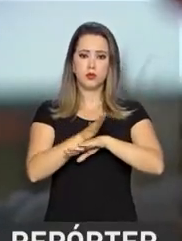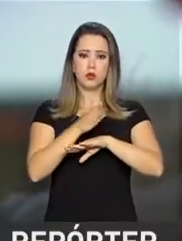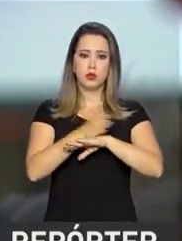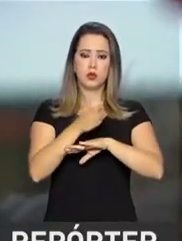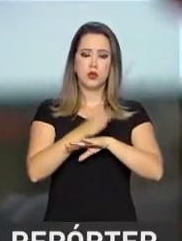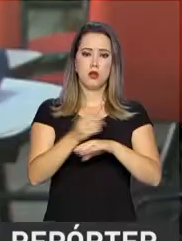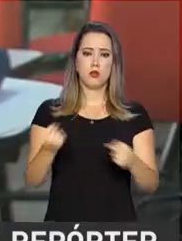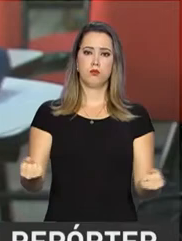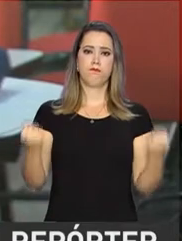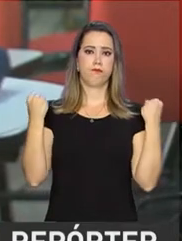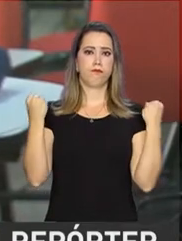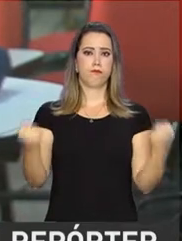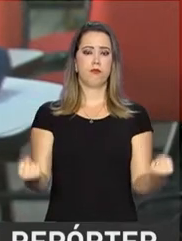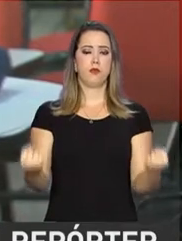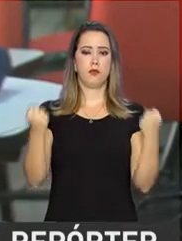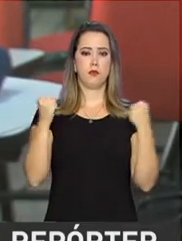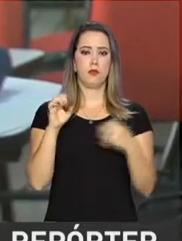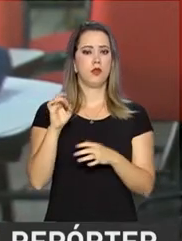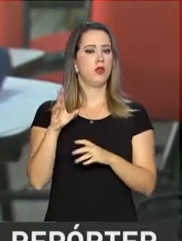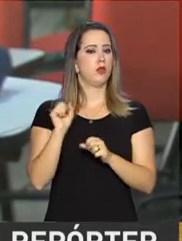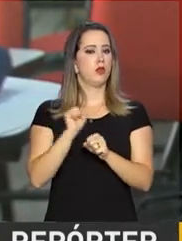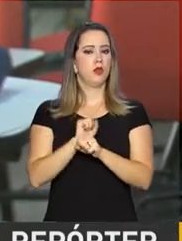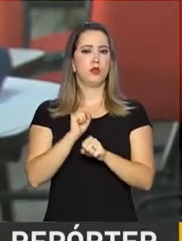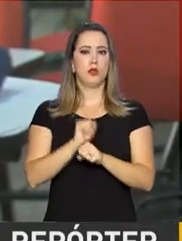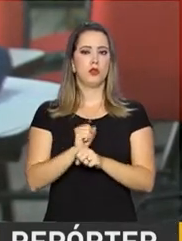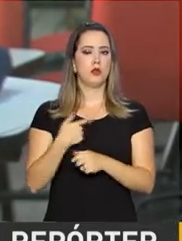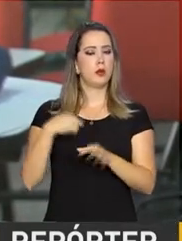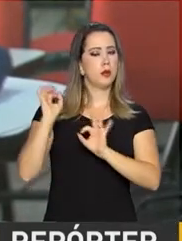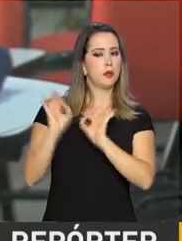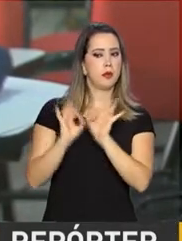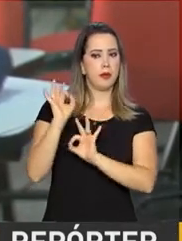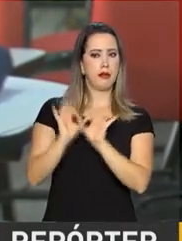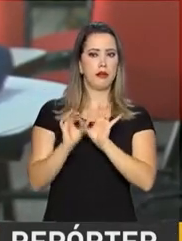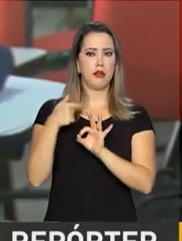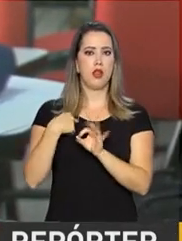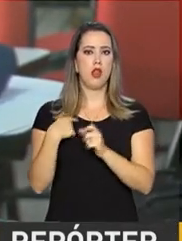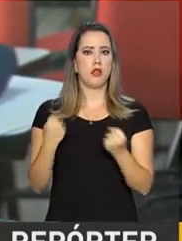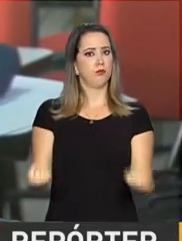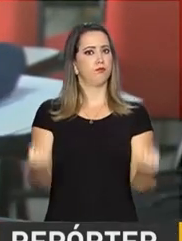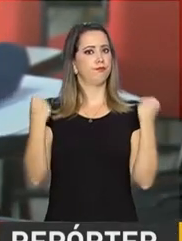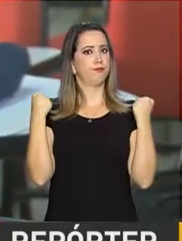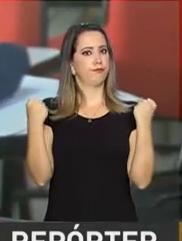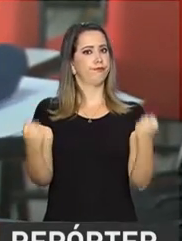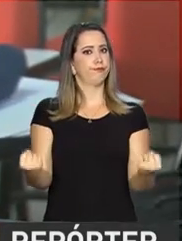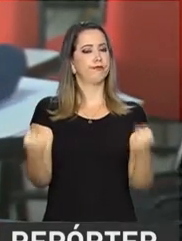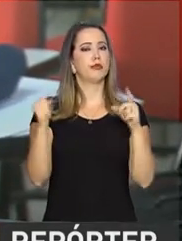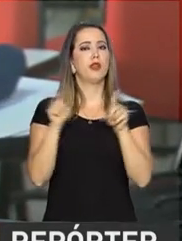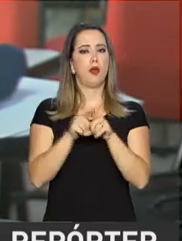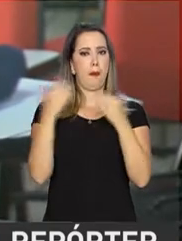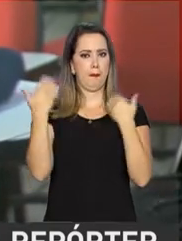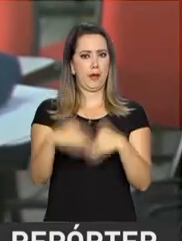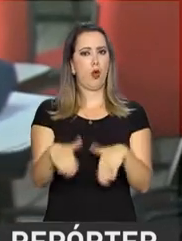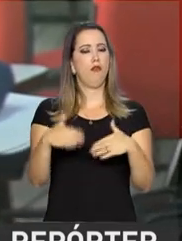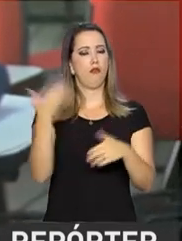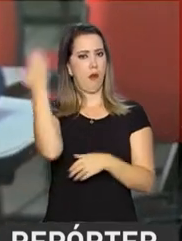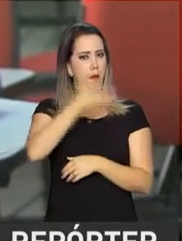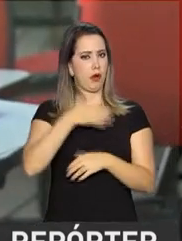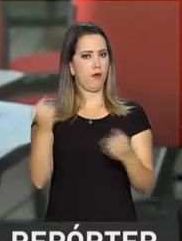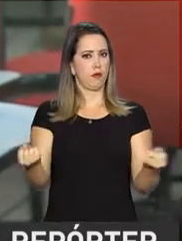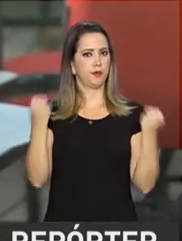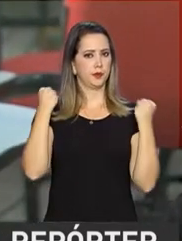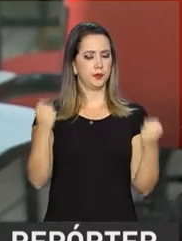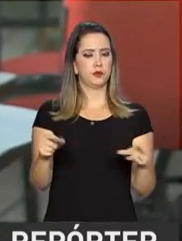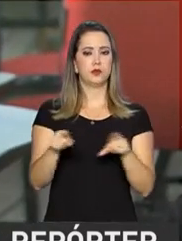física eu só paro pra poder me preparar para a prova física então é o momento que me preparo físico